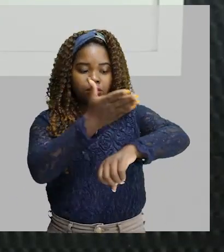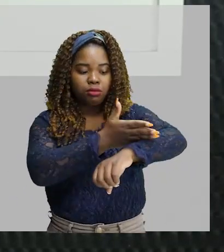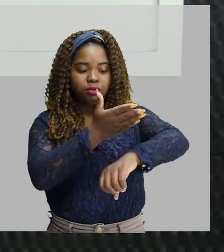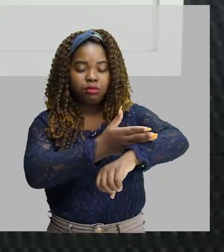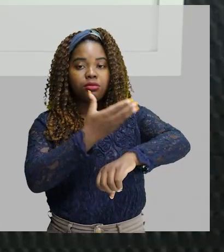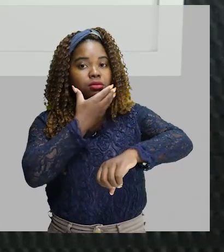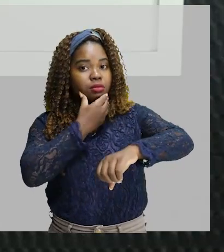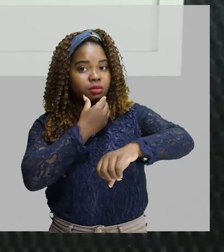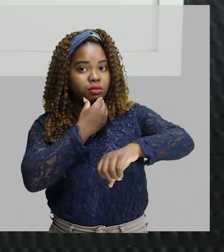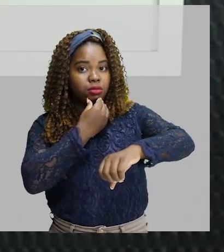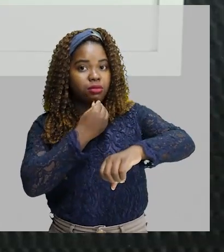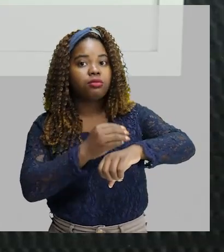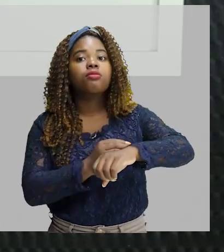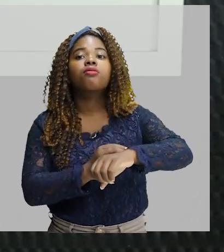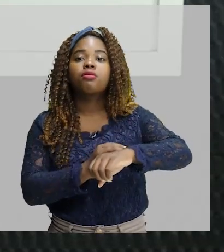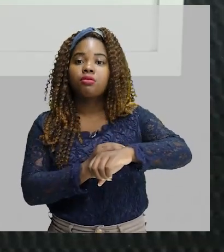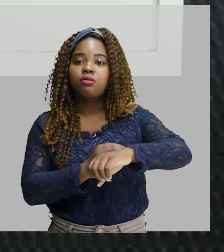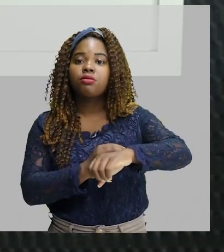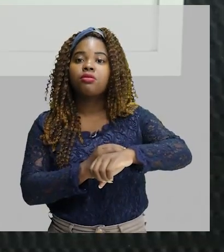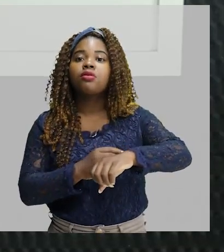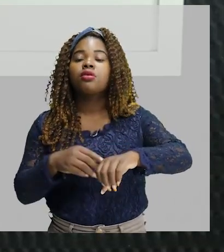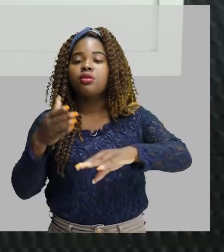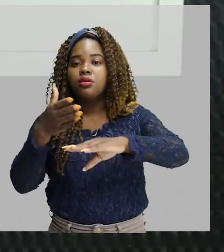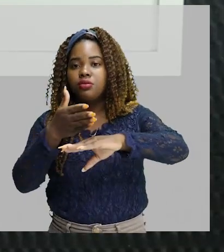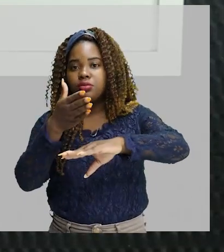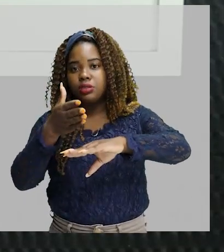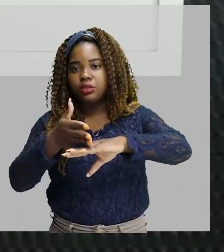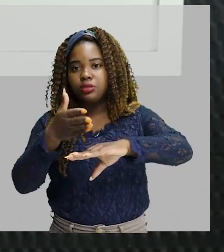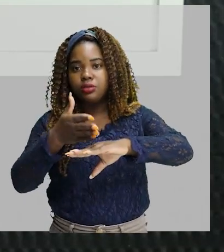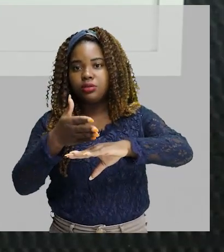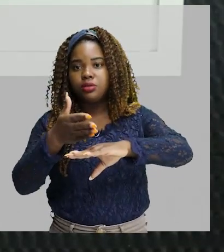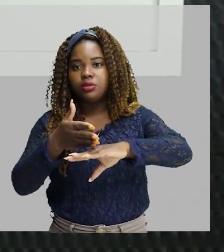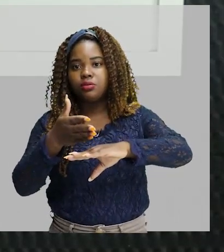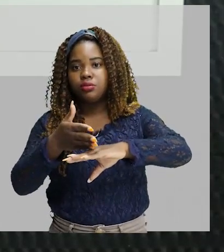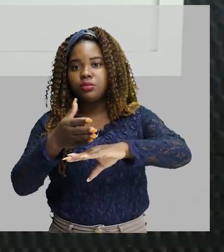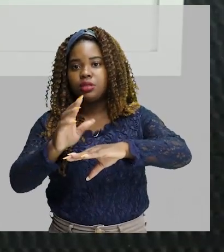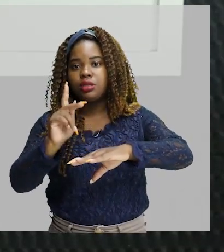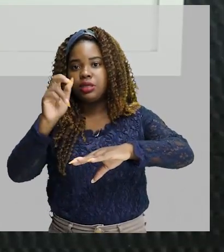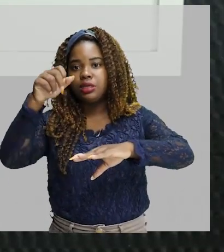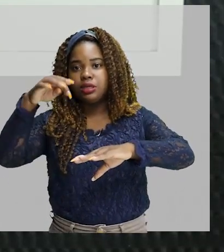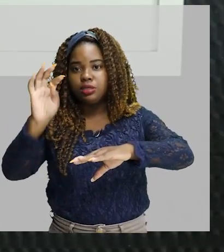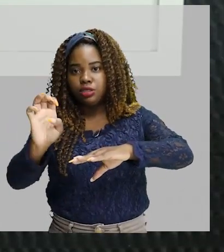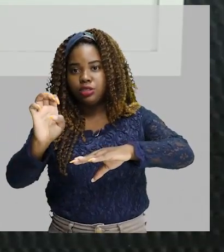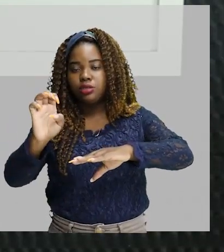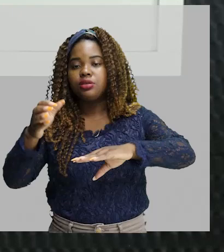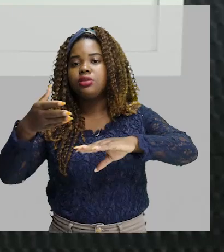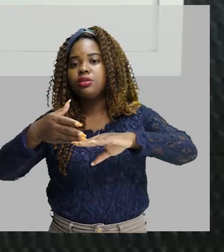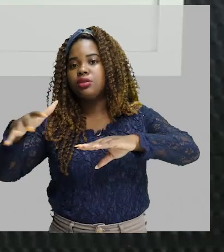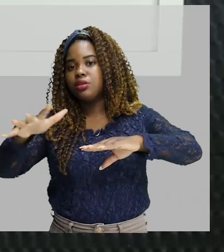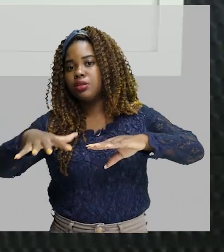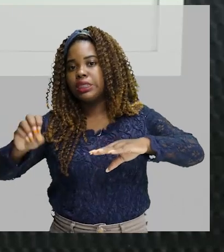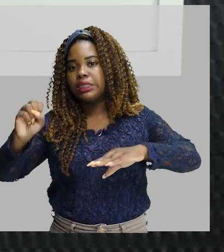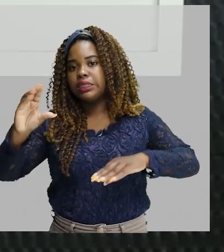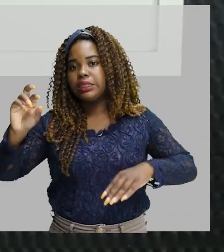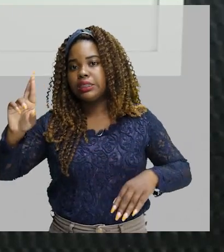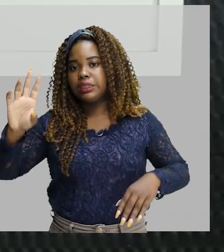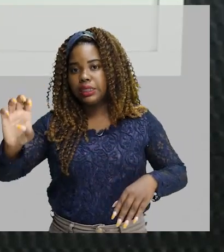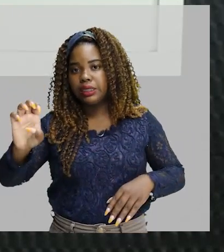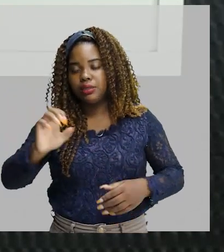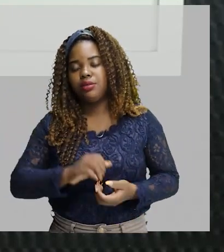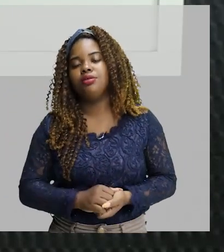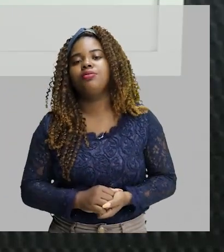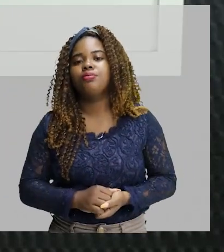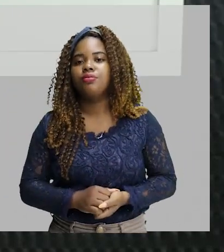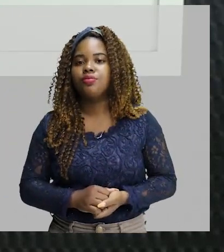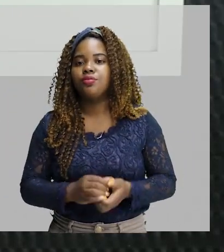autor da modernidade Kant e um autor da contemporaneidade Sartre para presentear vocês hoje, cada